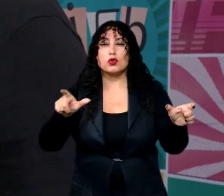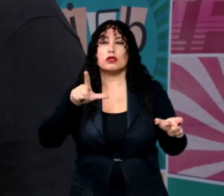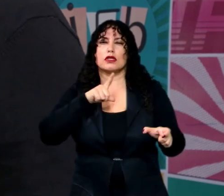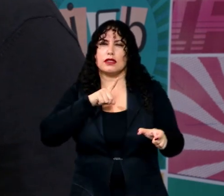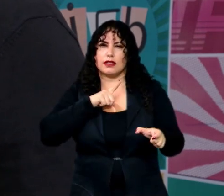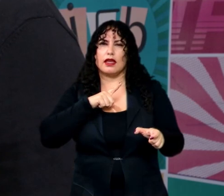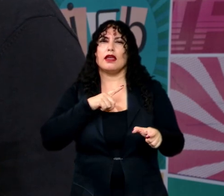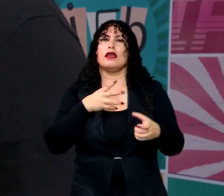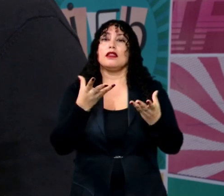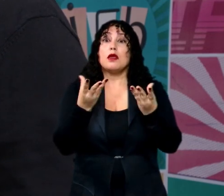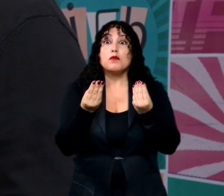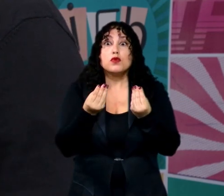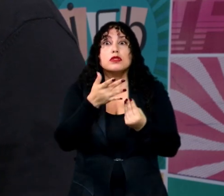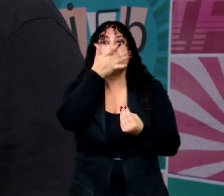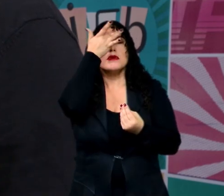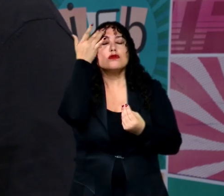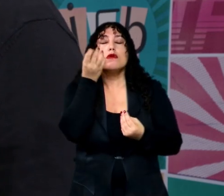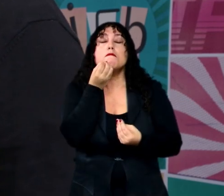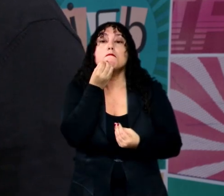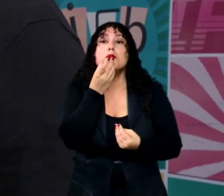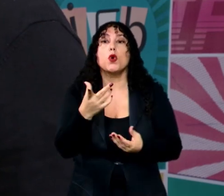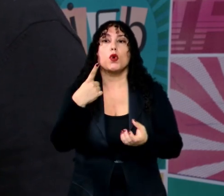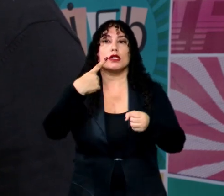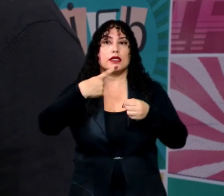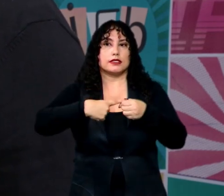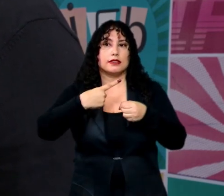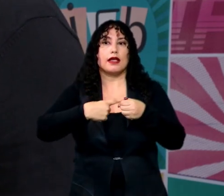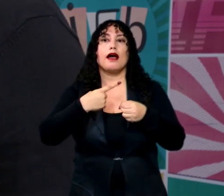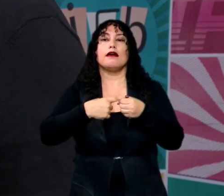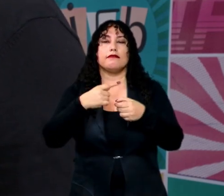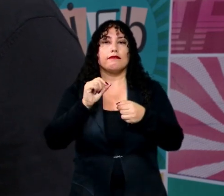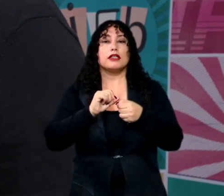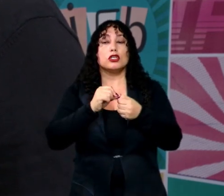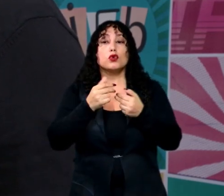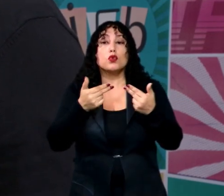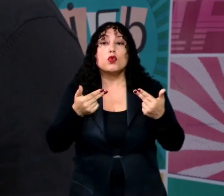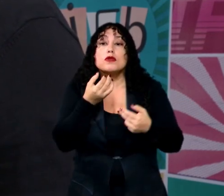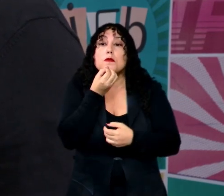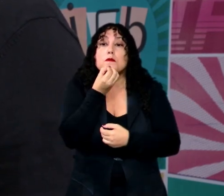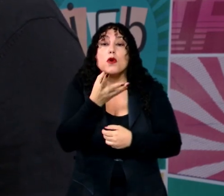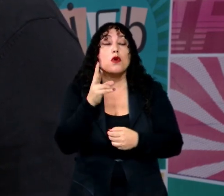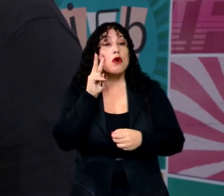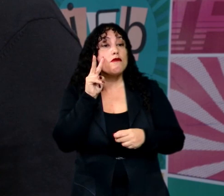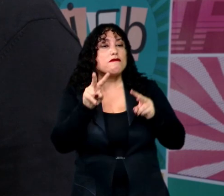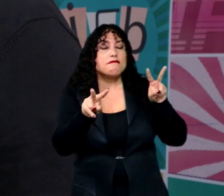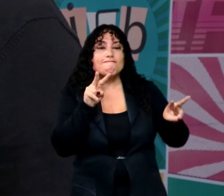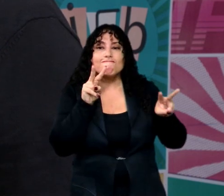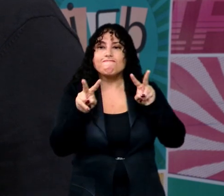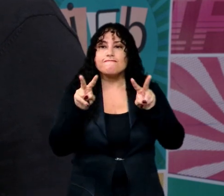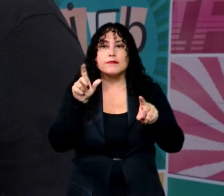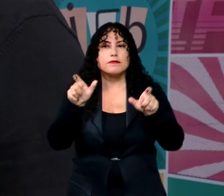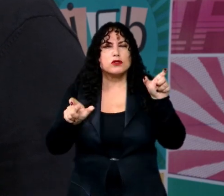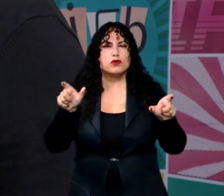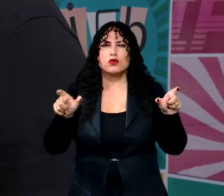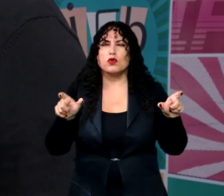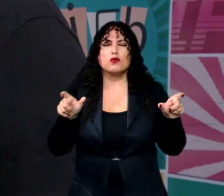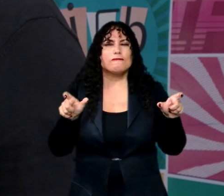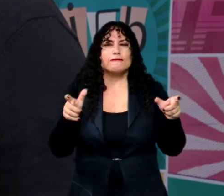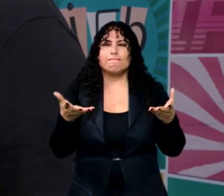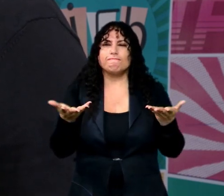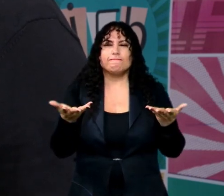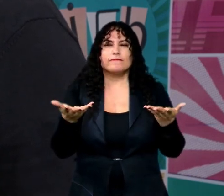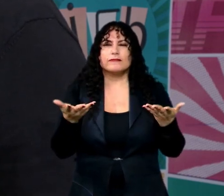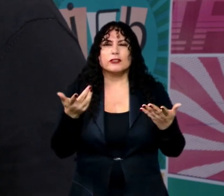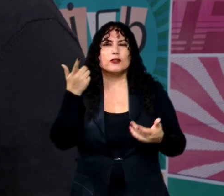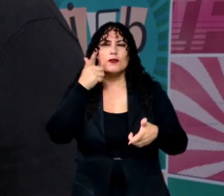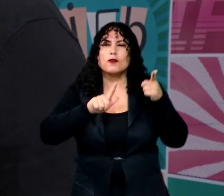gente tem muita gente boa aqui nessa cidade fazendo muitas coisas. uhum, E gente que, quando vê que não tem como se